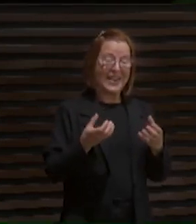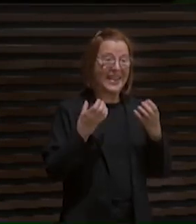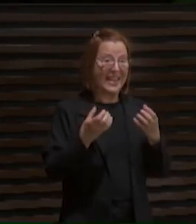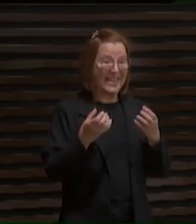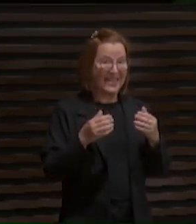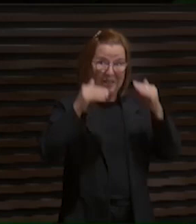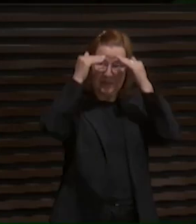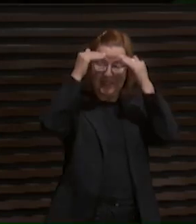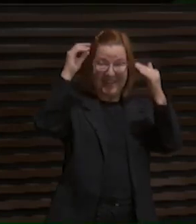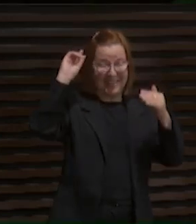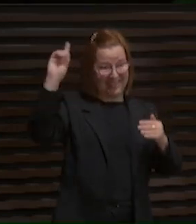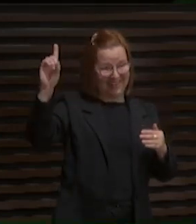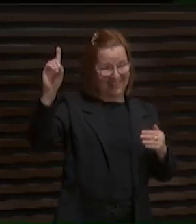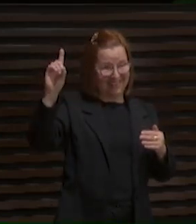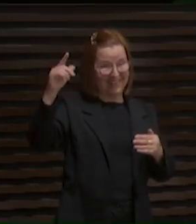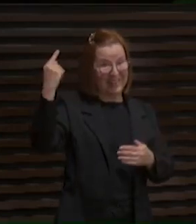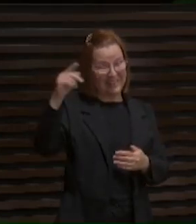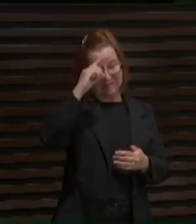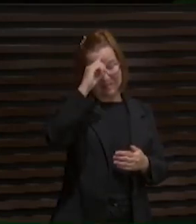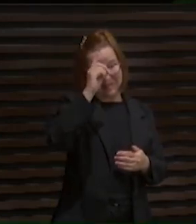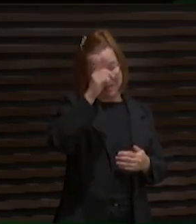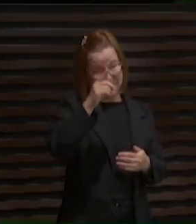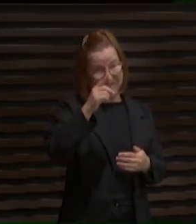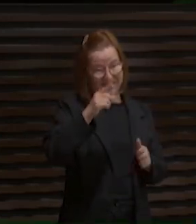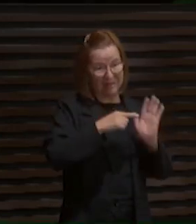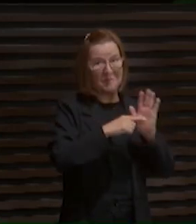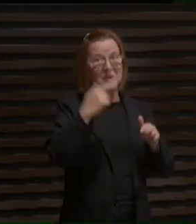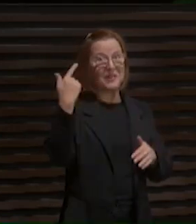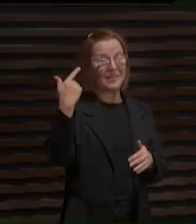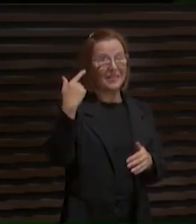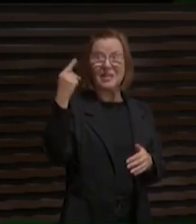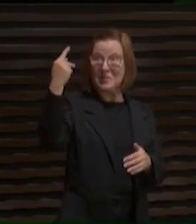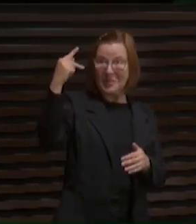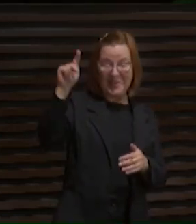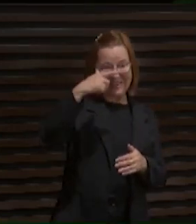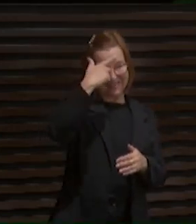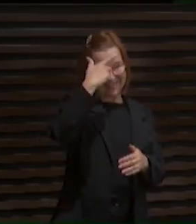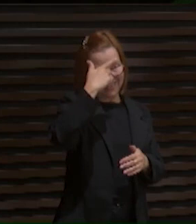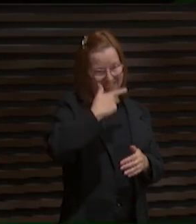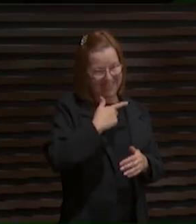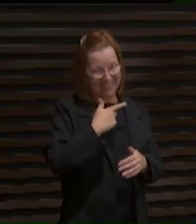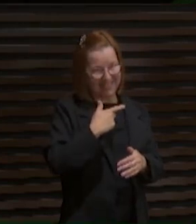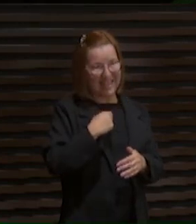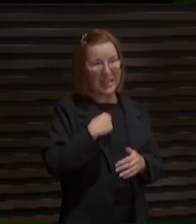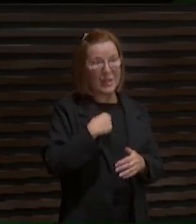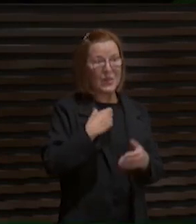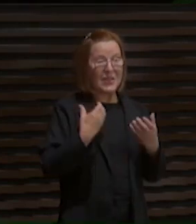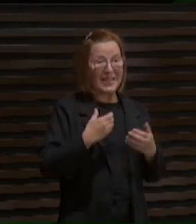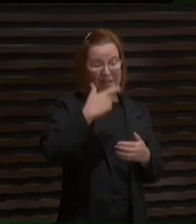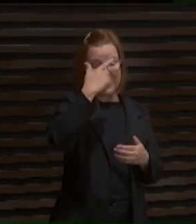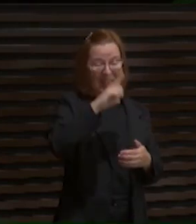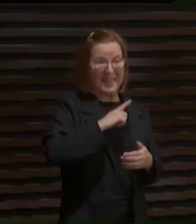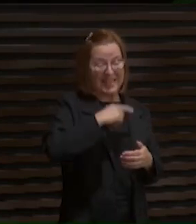Os mandamentos de Deus são um reflexo do seu caráter. Se Cristo vive em mim e eu quero ser como Cristo, eu quero ter o caráter de Cristo em